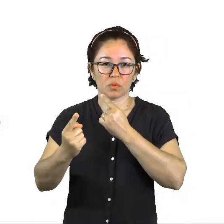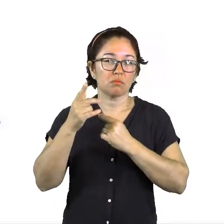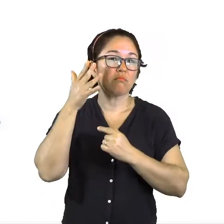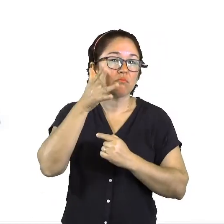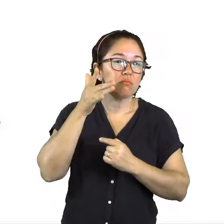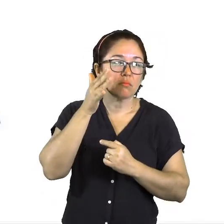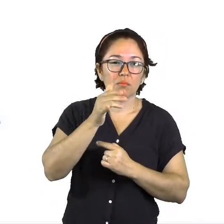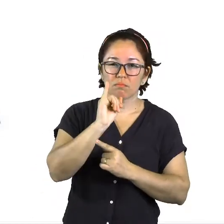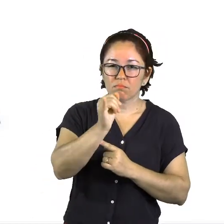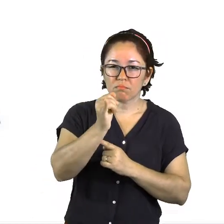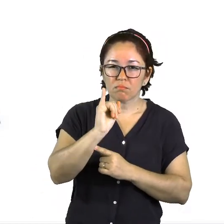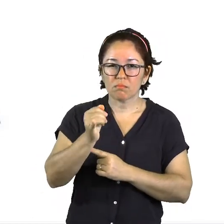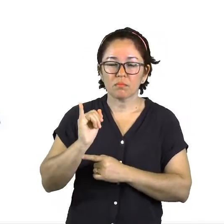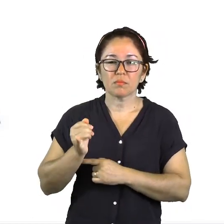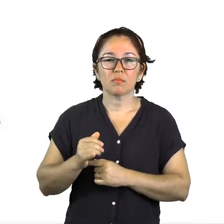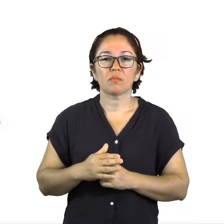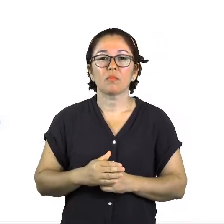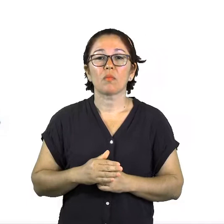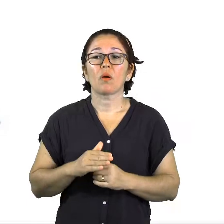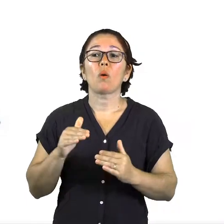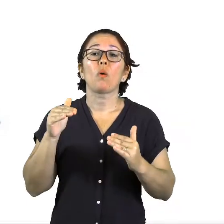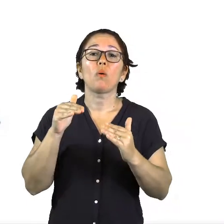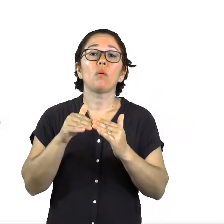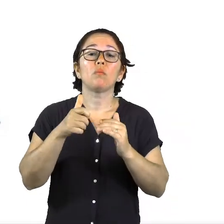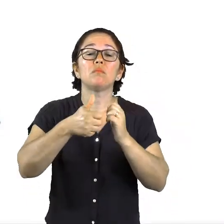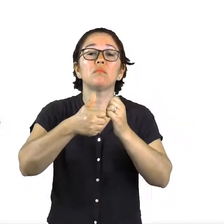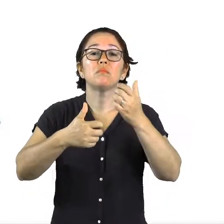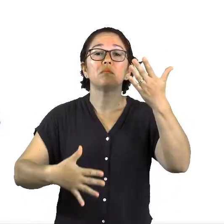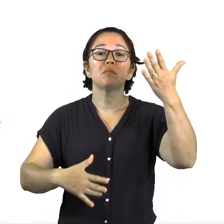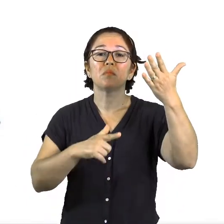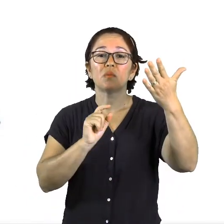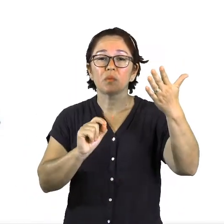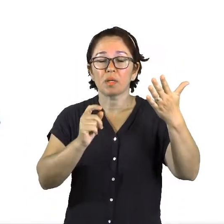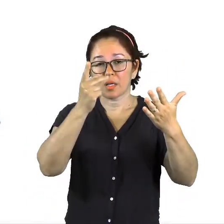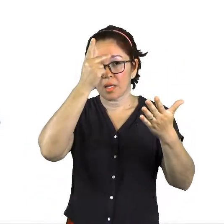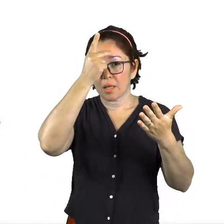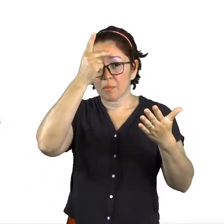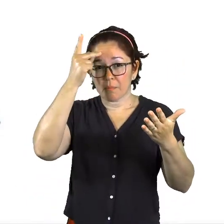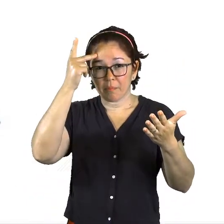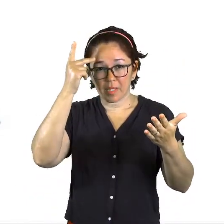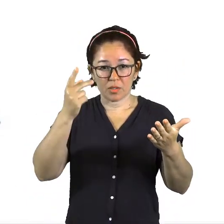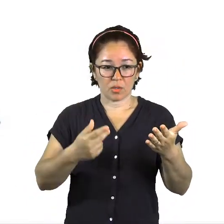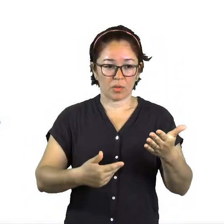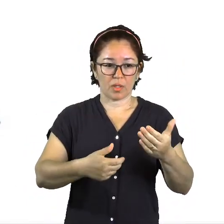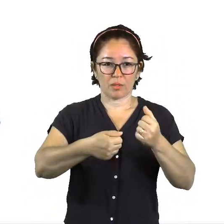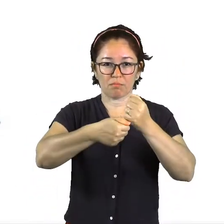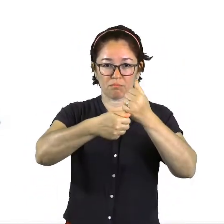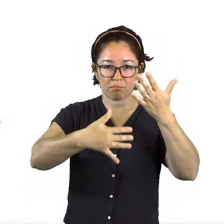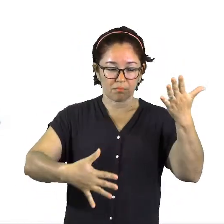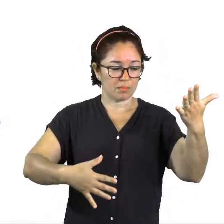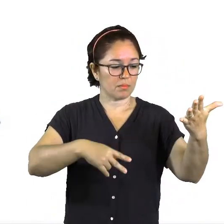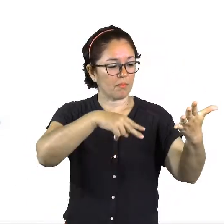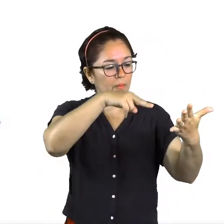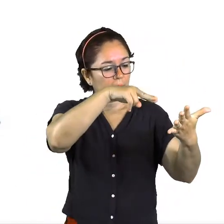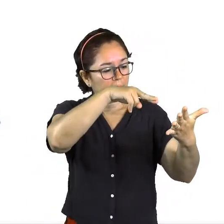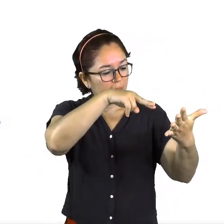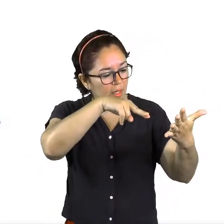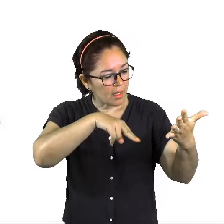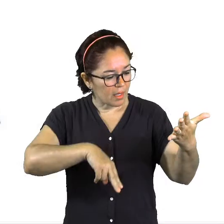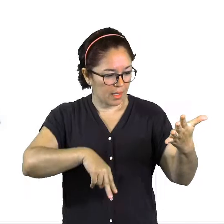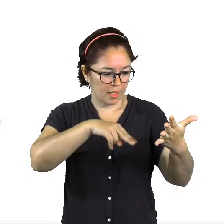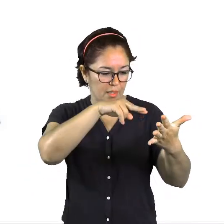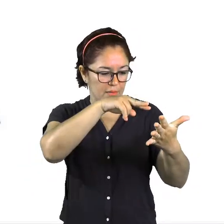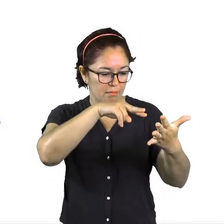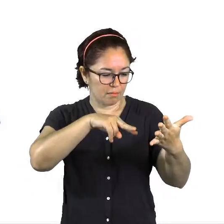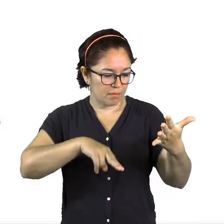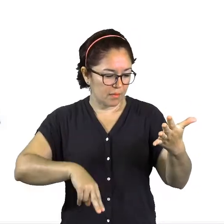objetivo principal promover o contato do leitor leigo com o universo da ciência e da tecnologia.